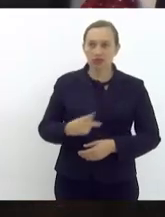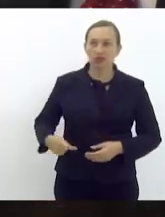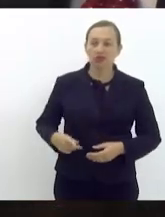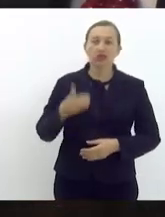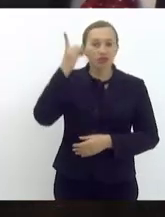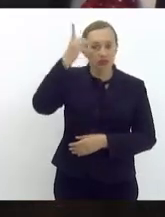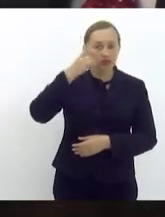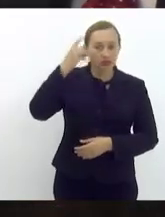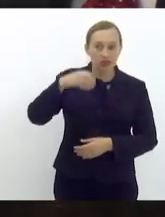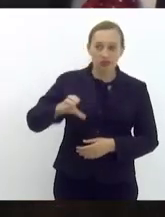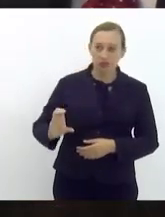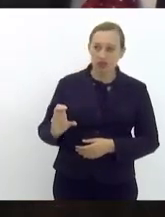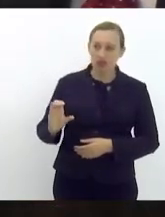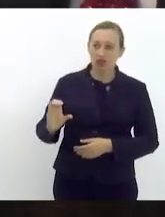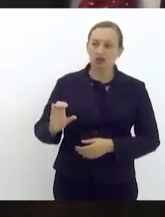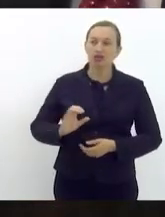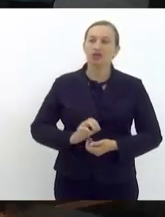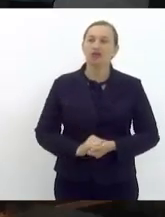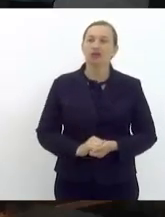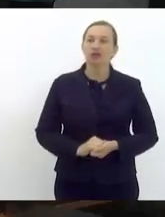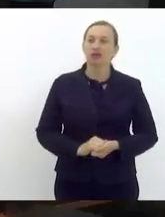Deputado Carlos Mink.